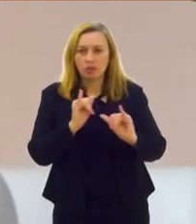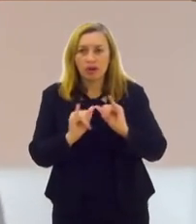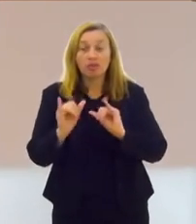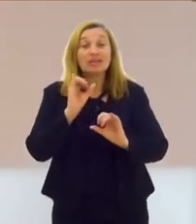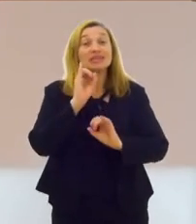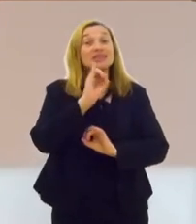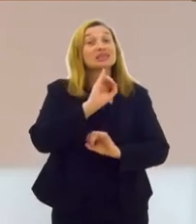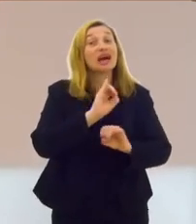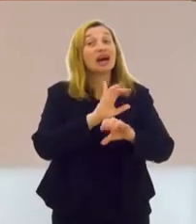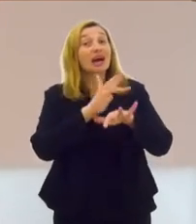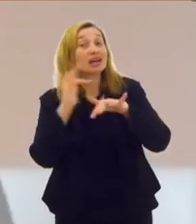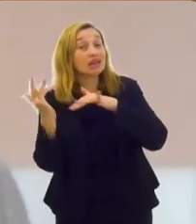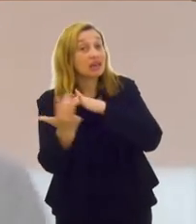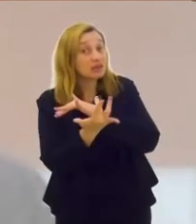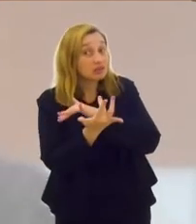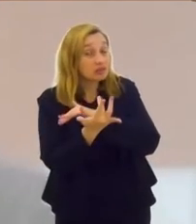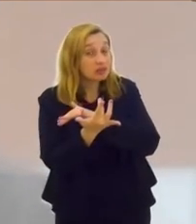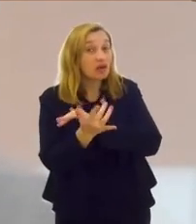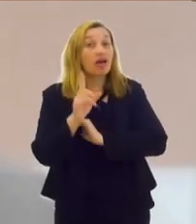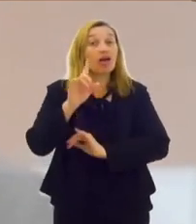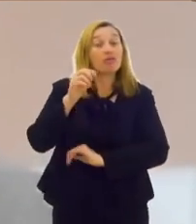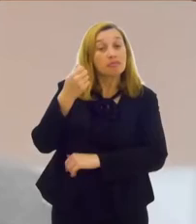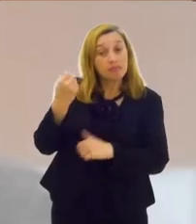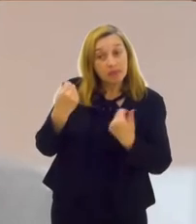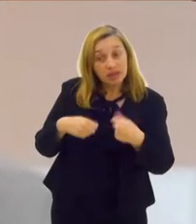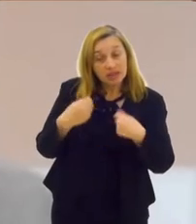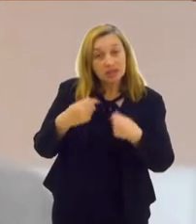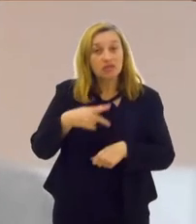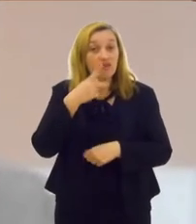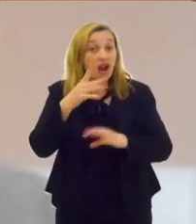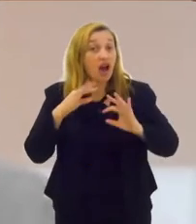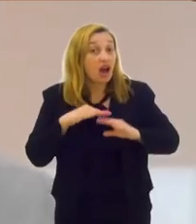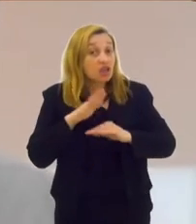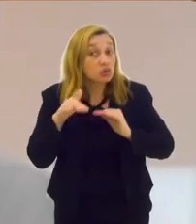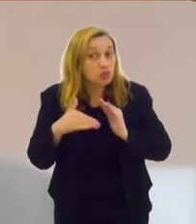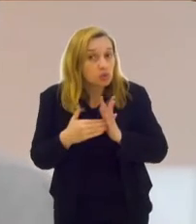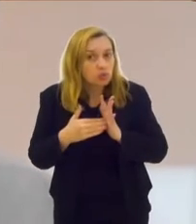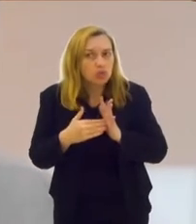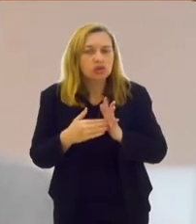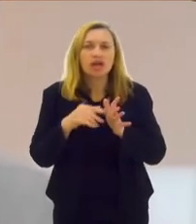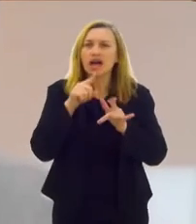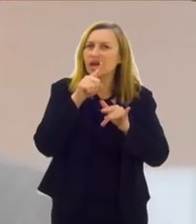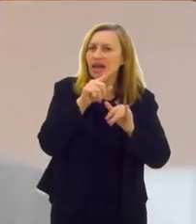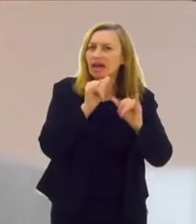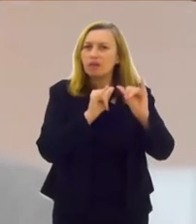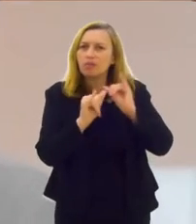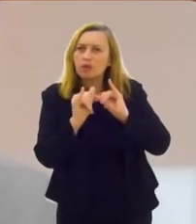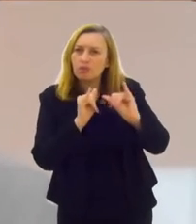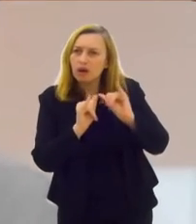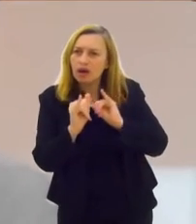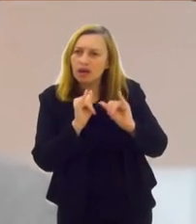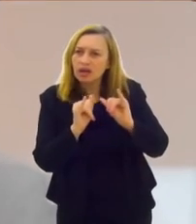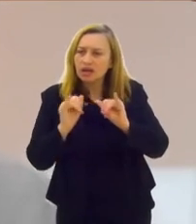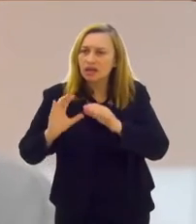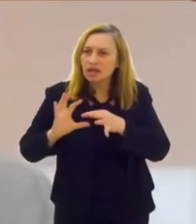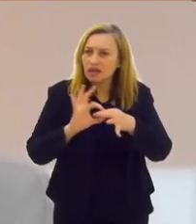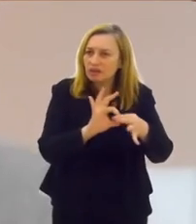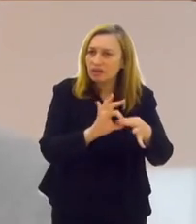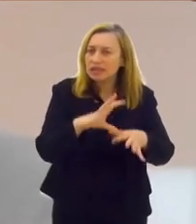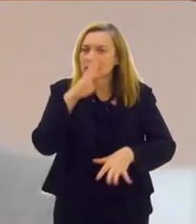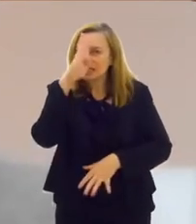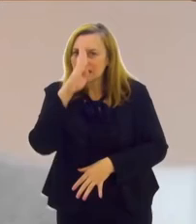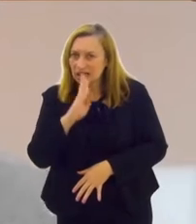propaganda na internet, é preciso ressaltar a todos que aquela propaganda que é